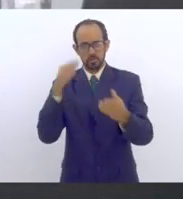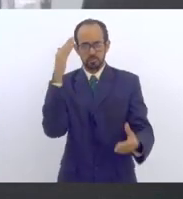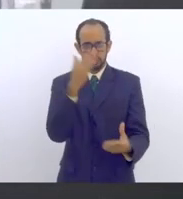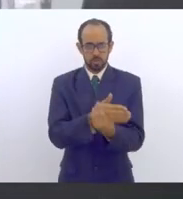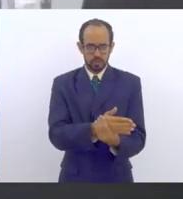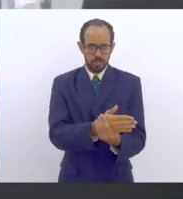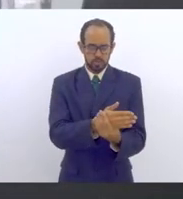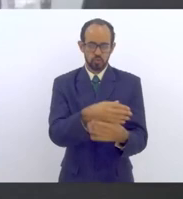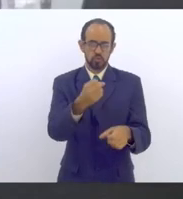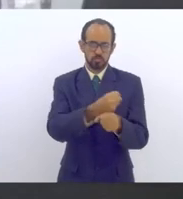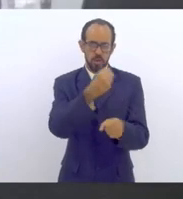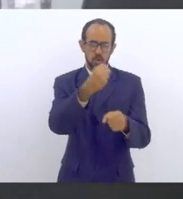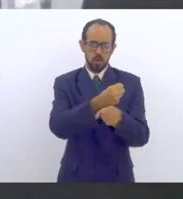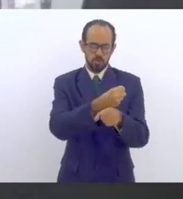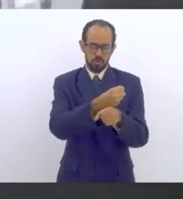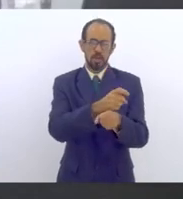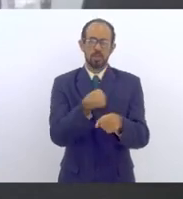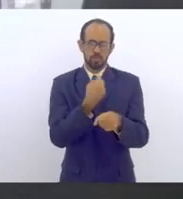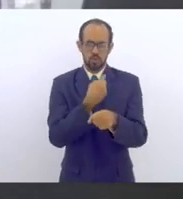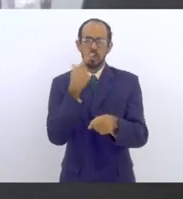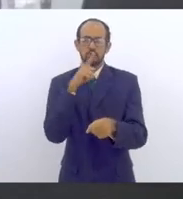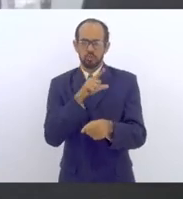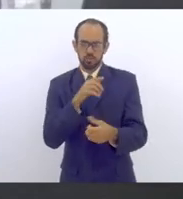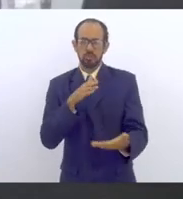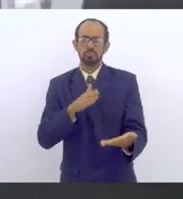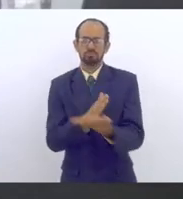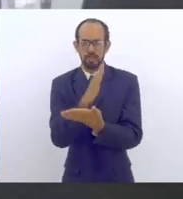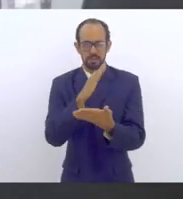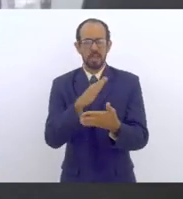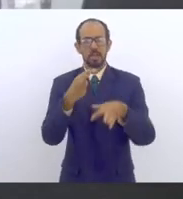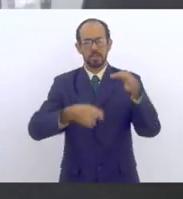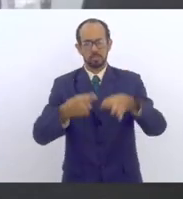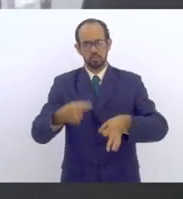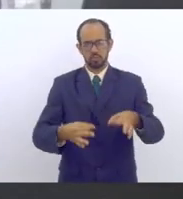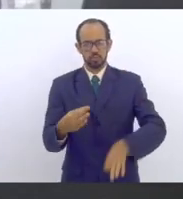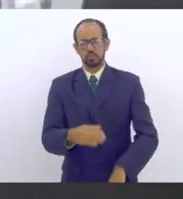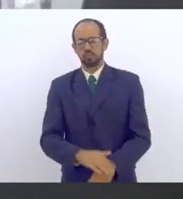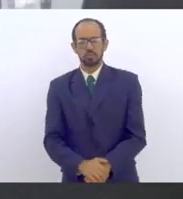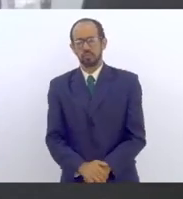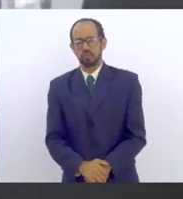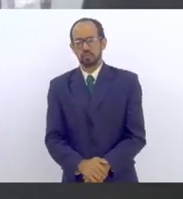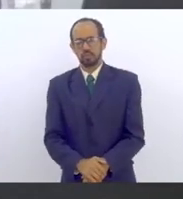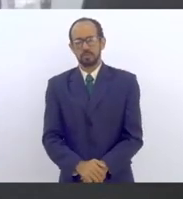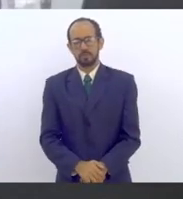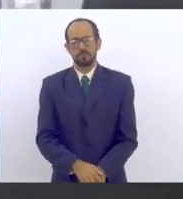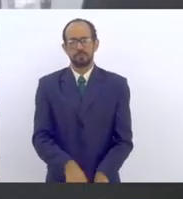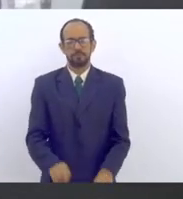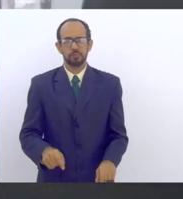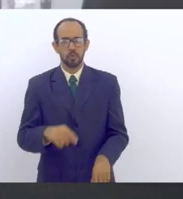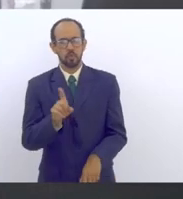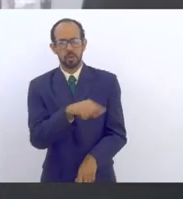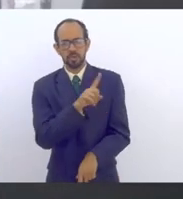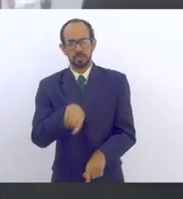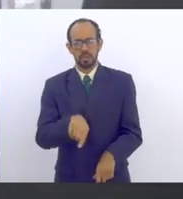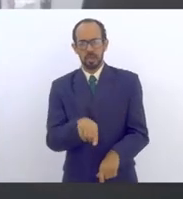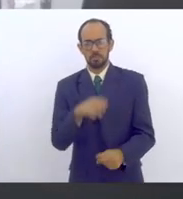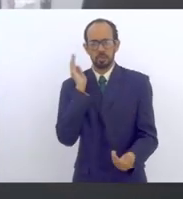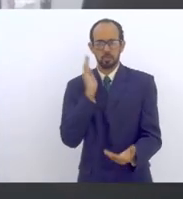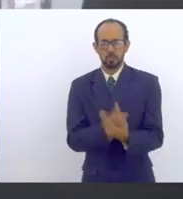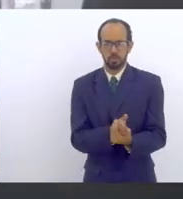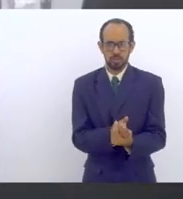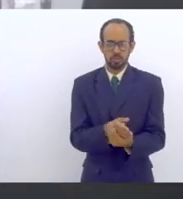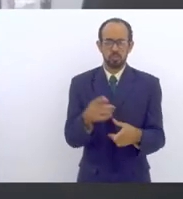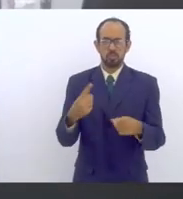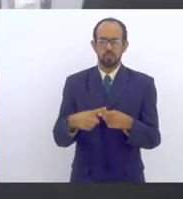obra nós nós vencemos a na justiça com inclusive com cancelamento da ação porque